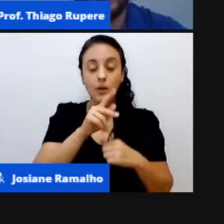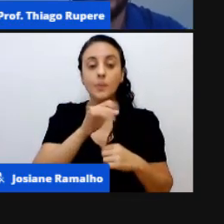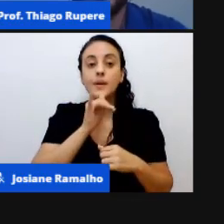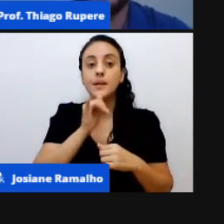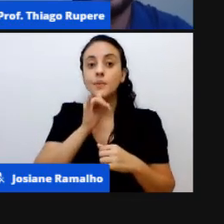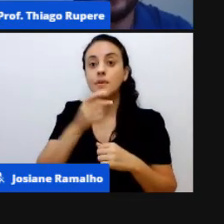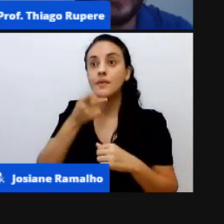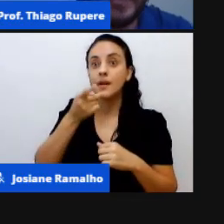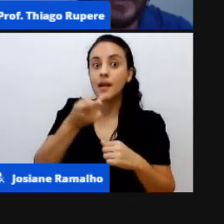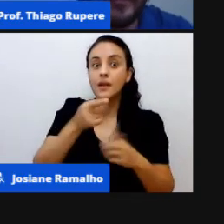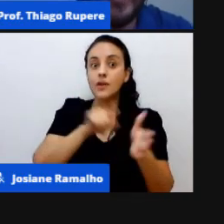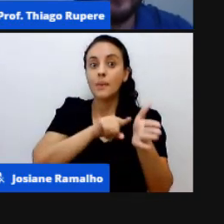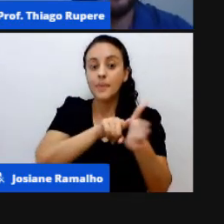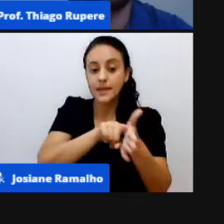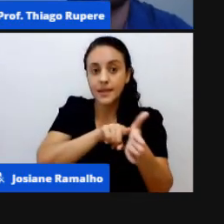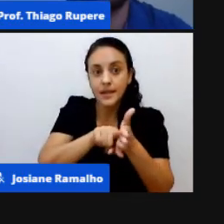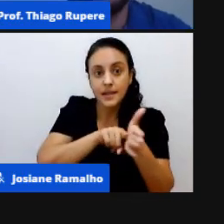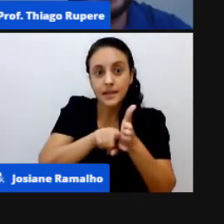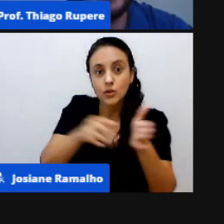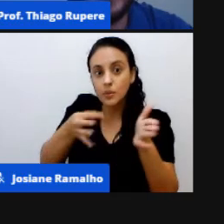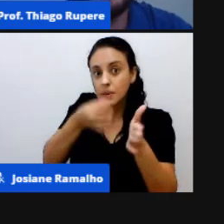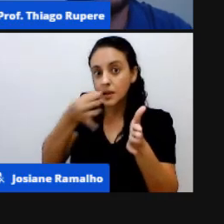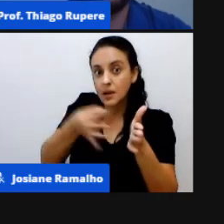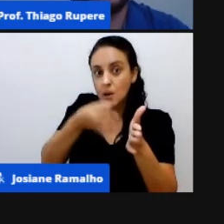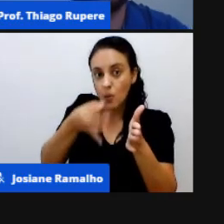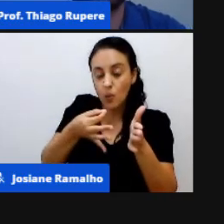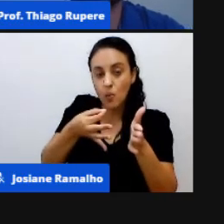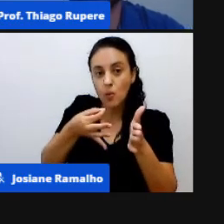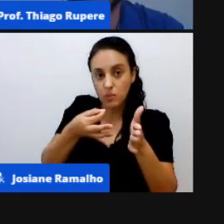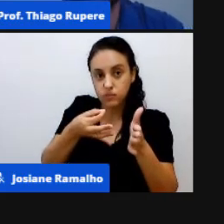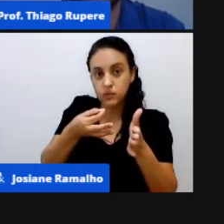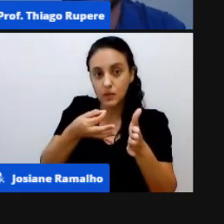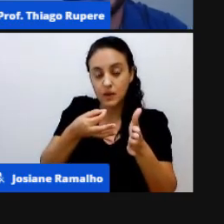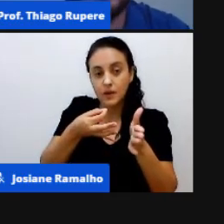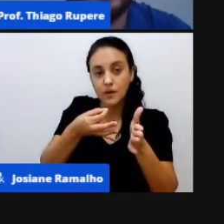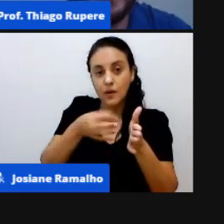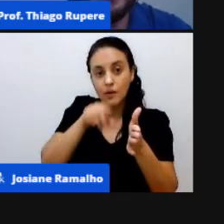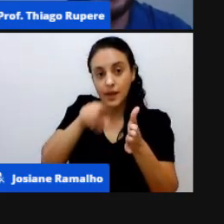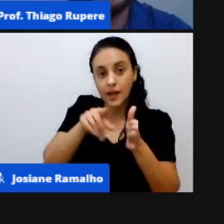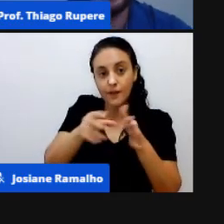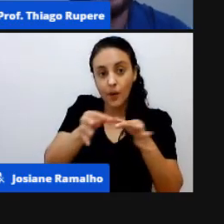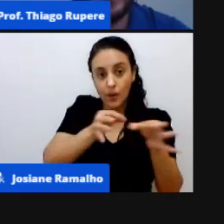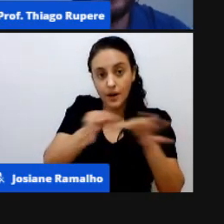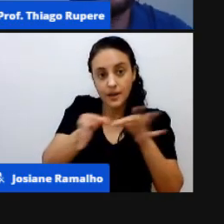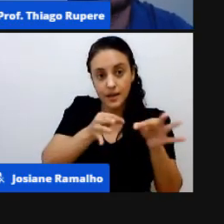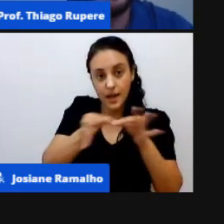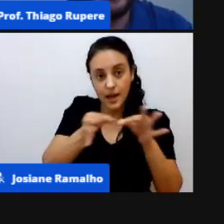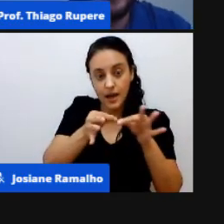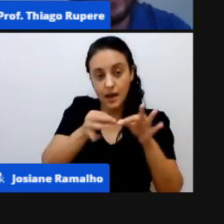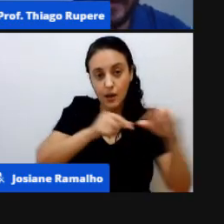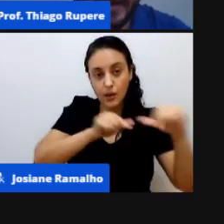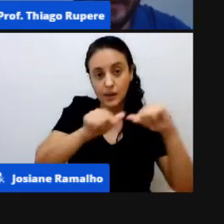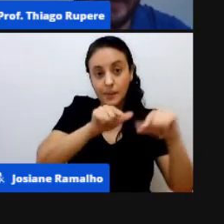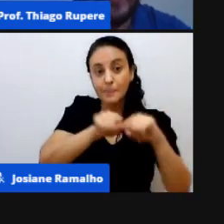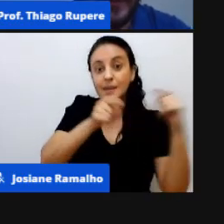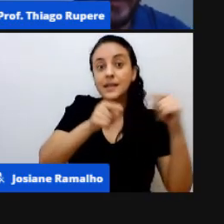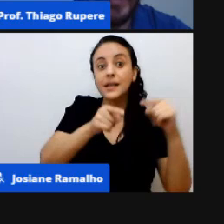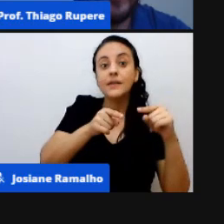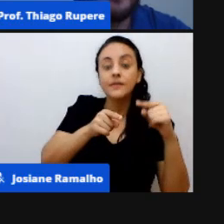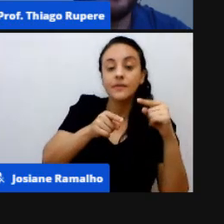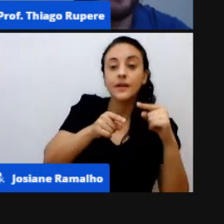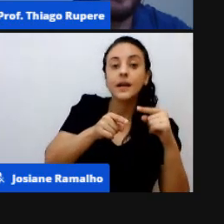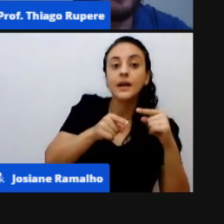quando você fala de pesquisa de opinião, você vai coordenar esse trabalho, mas quem vai realizar, quem vai buscar